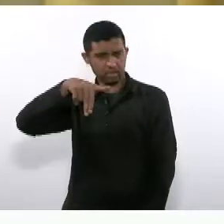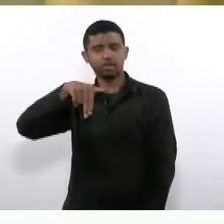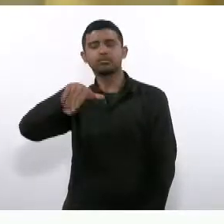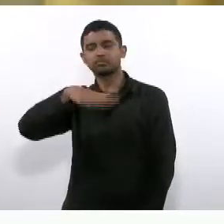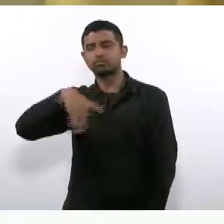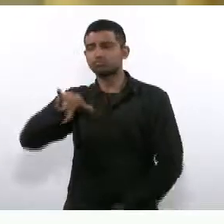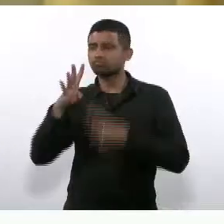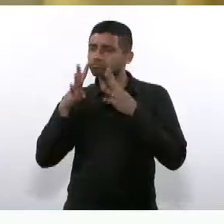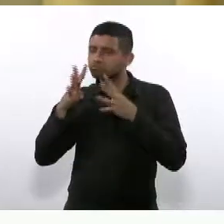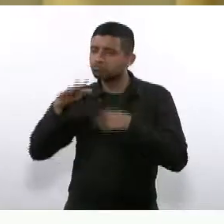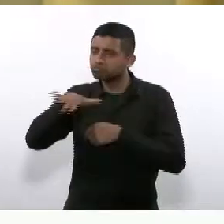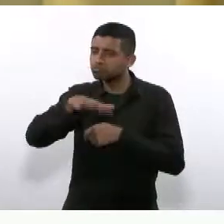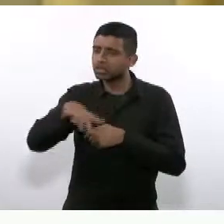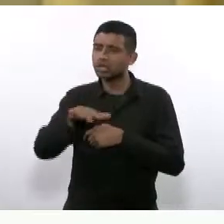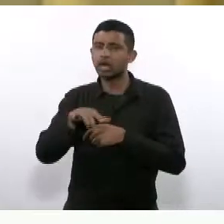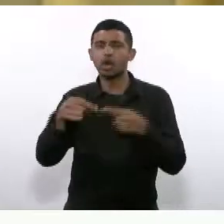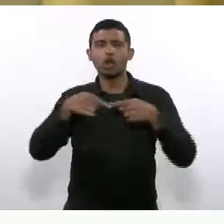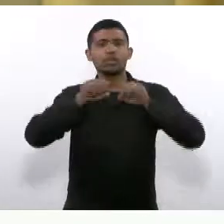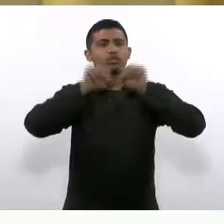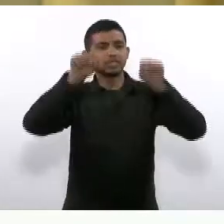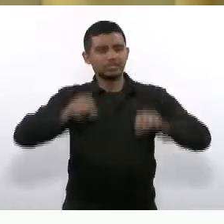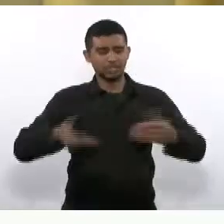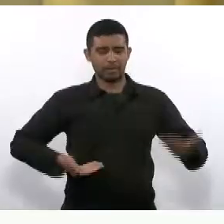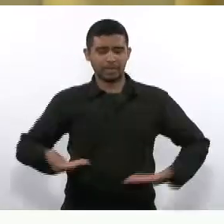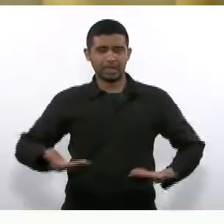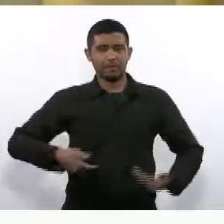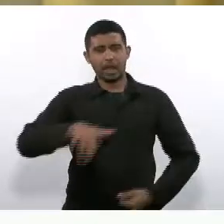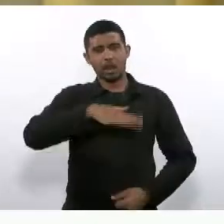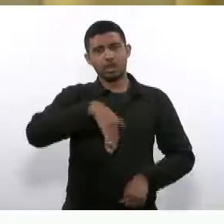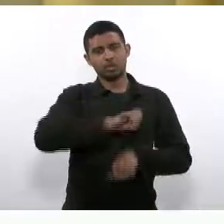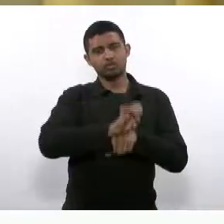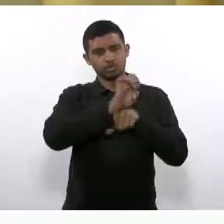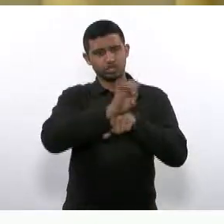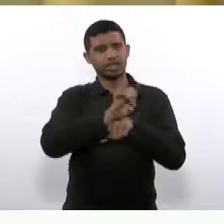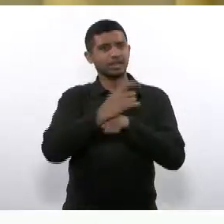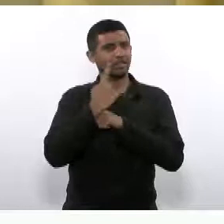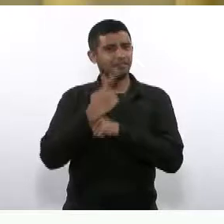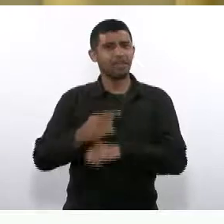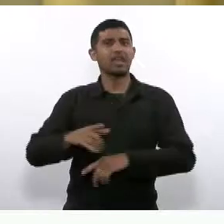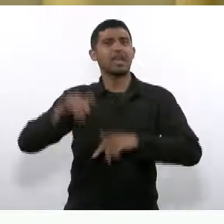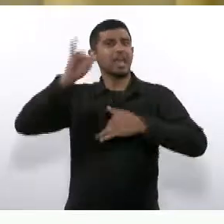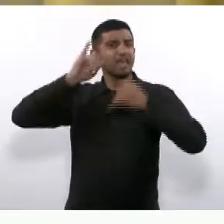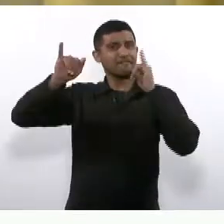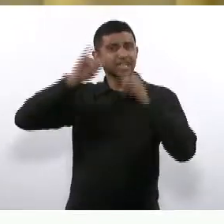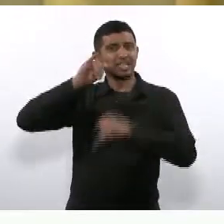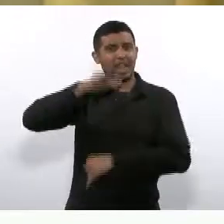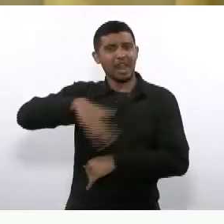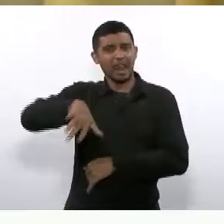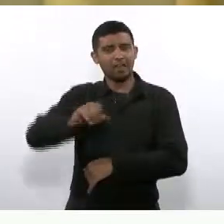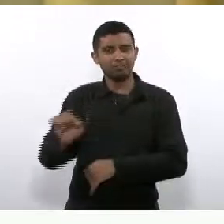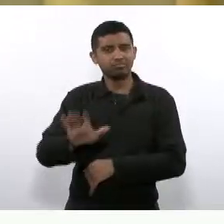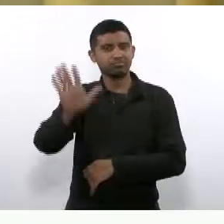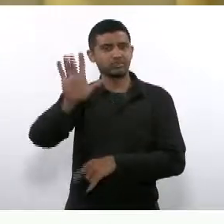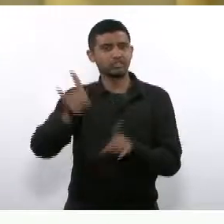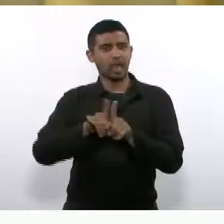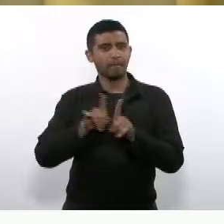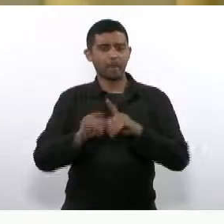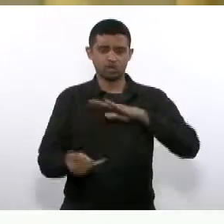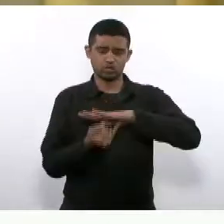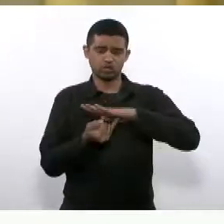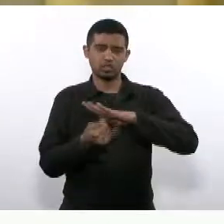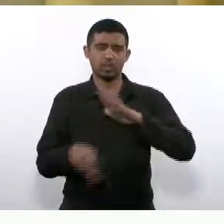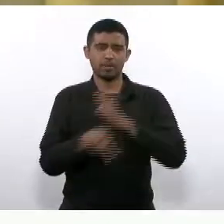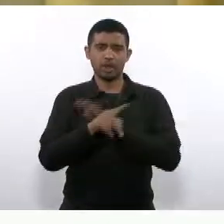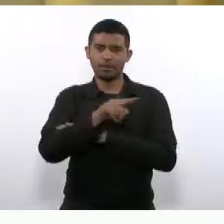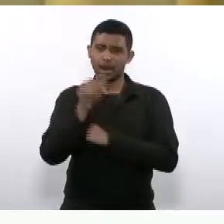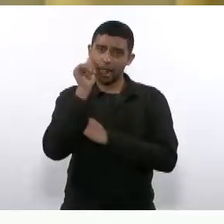a rede de serviços do Estado de forma a abarcar o atendimento das violências comunitárias e institucionais vivenciadas